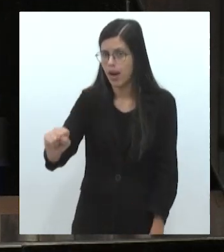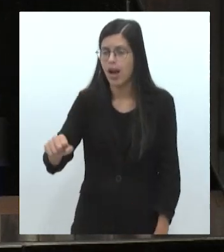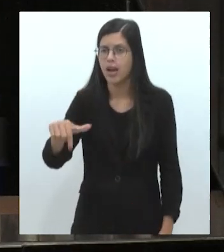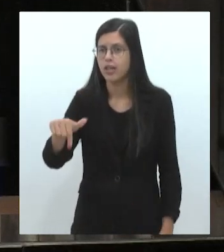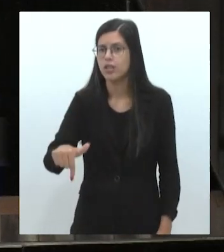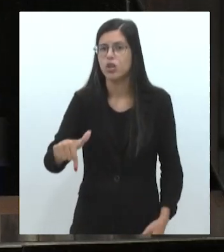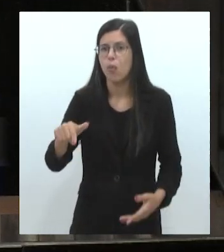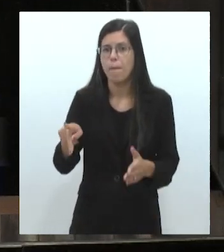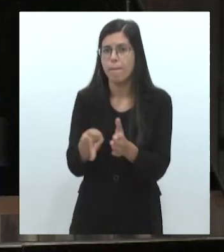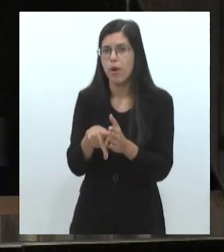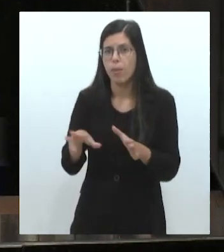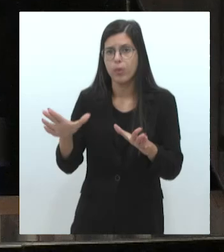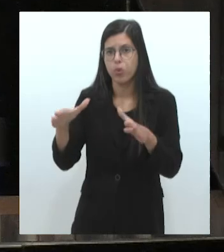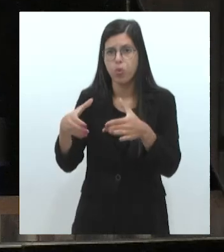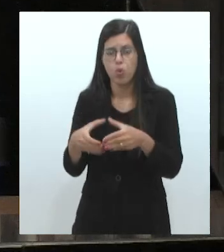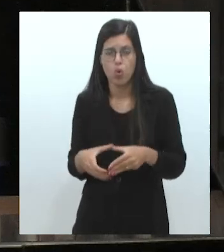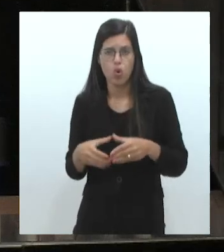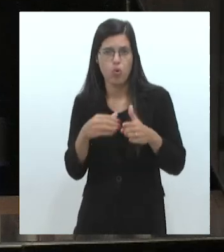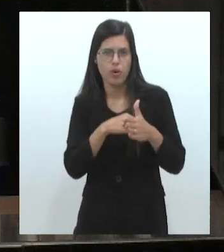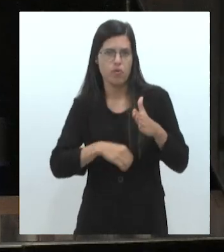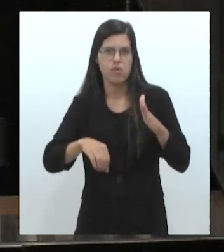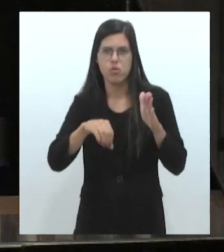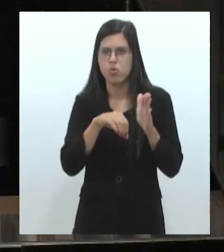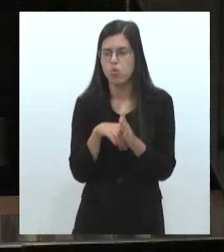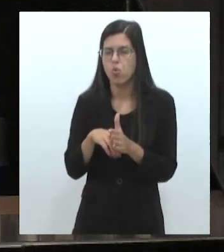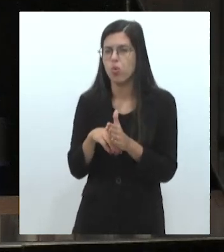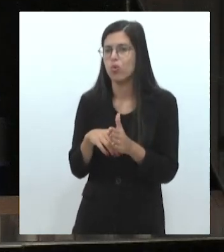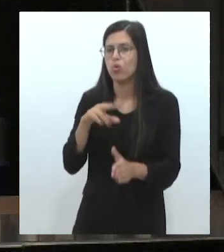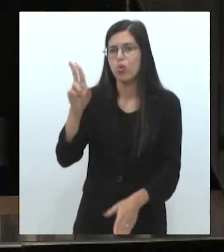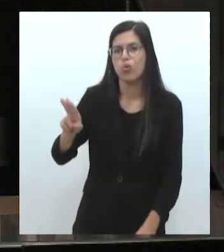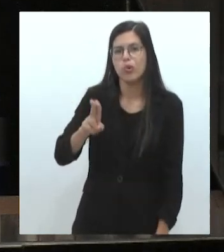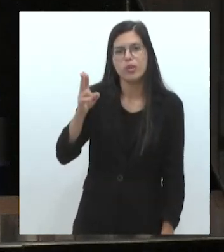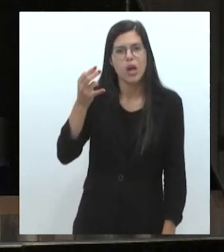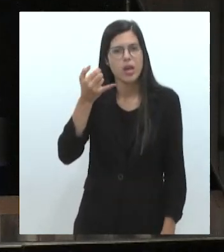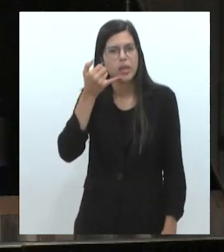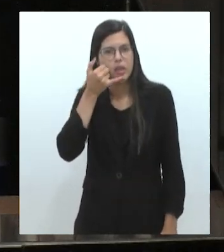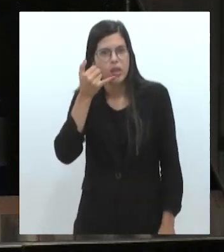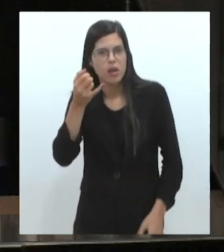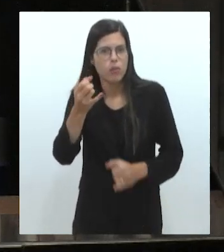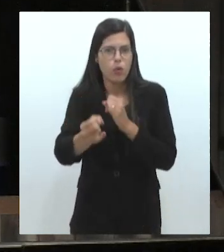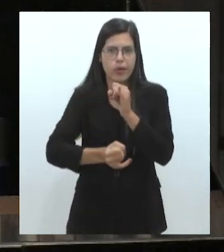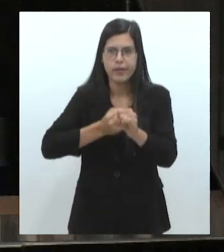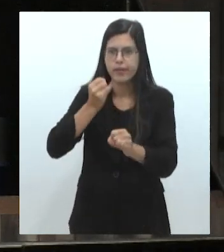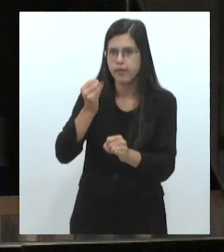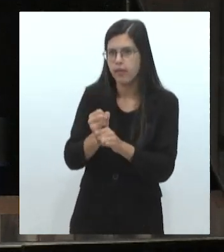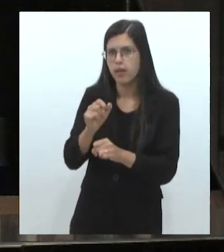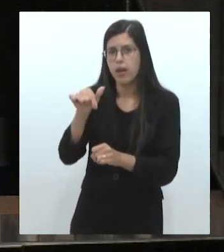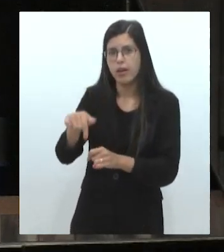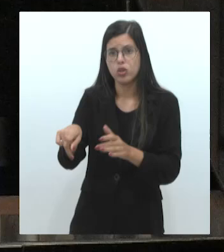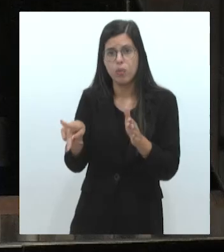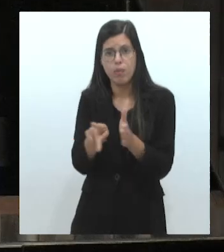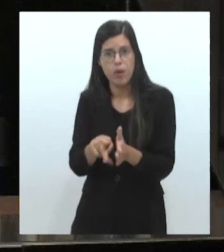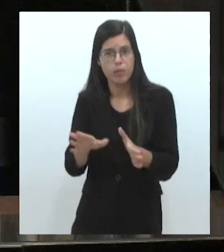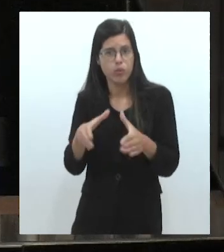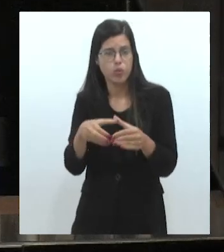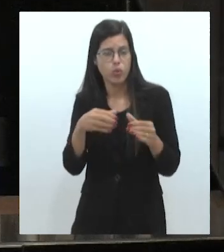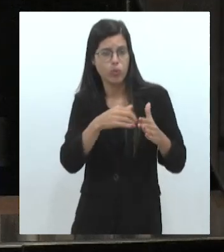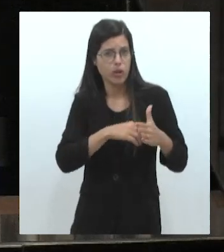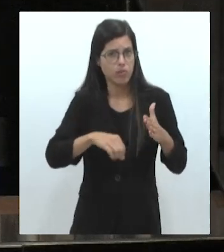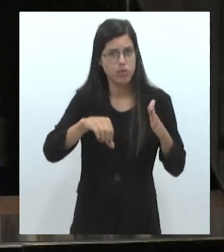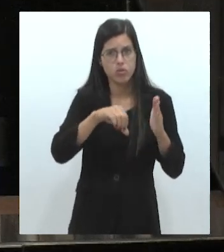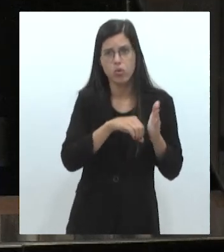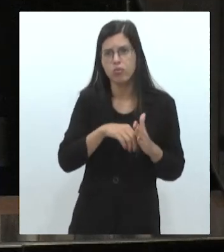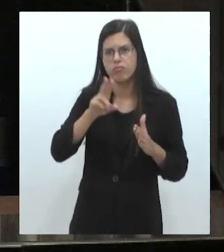são obrigadas a usar o serviço de internet e telefonia das organizações criminosas, são obrigadas a